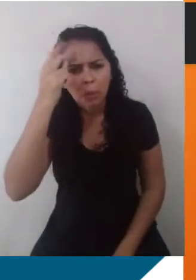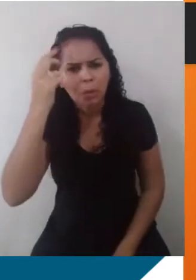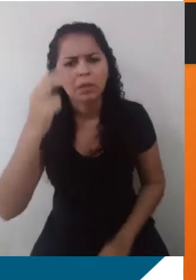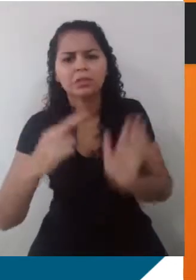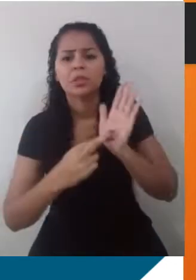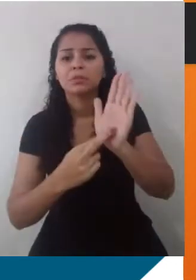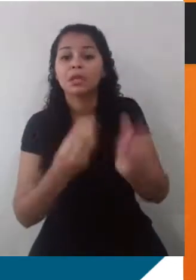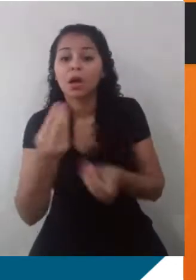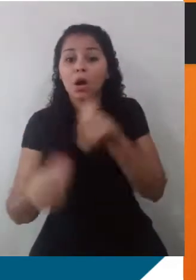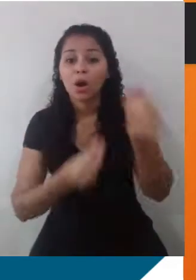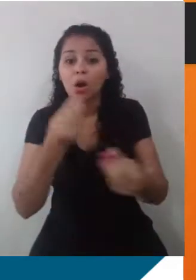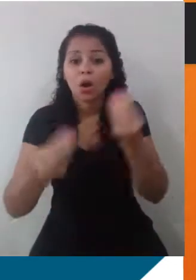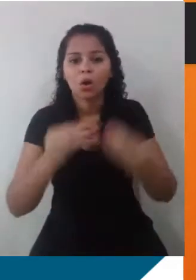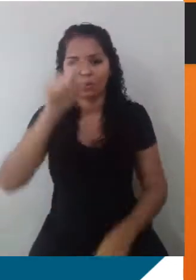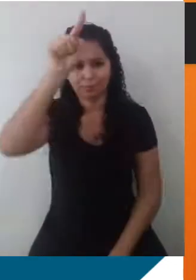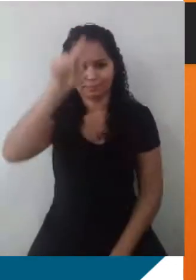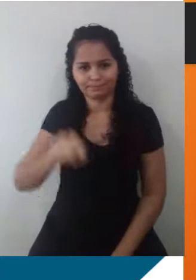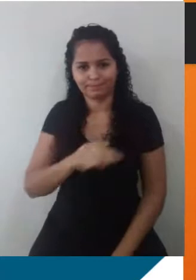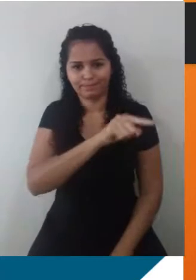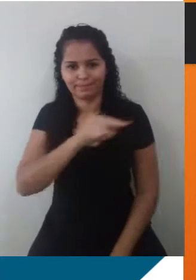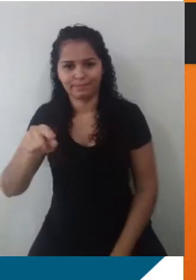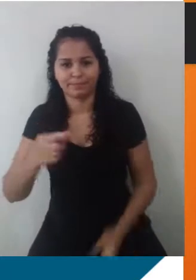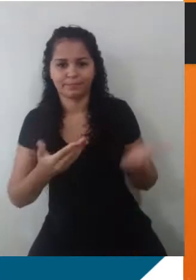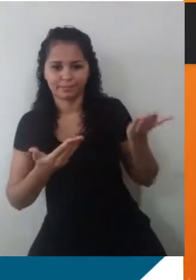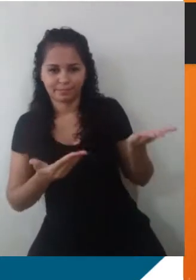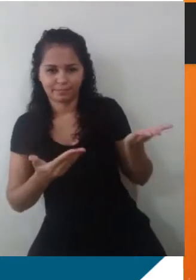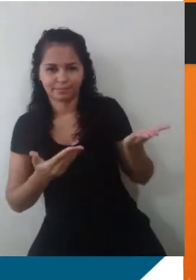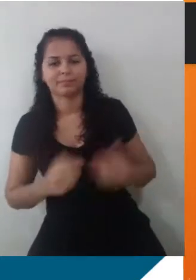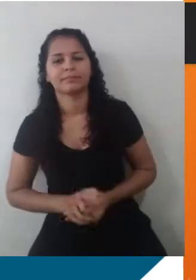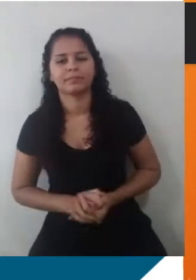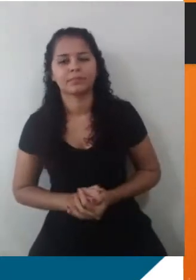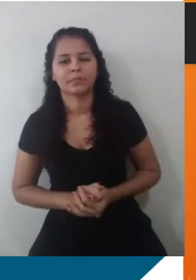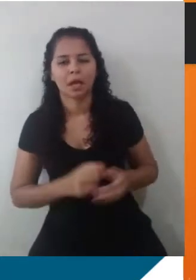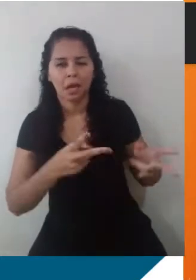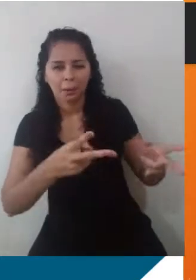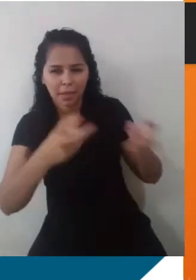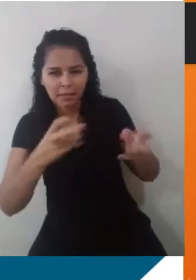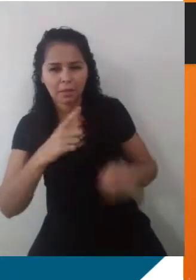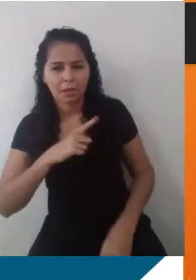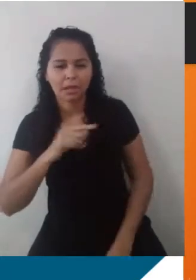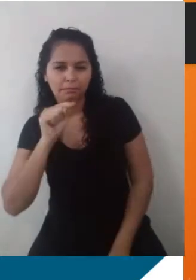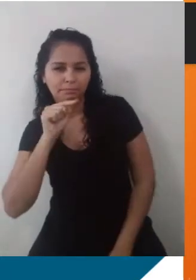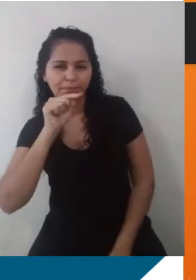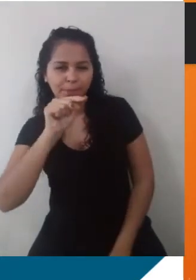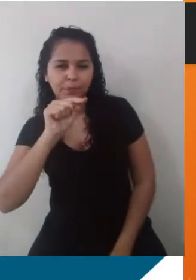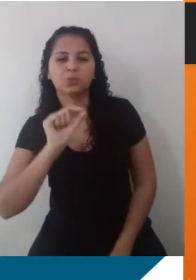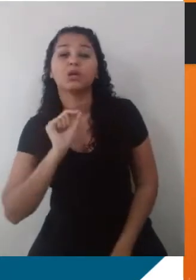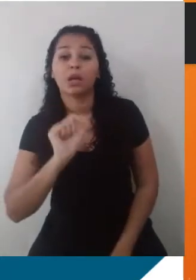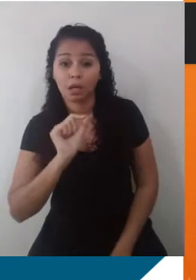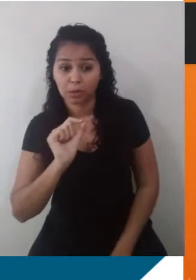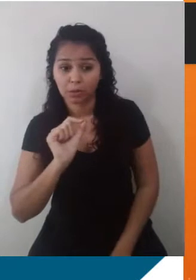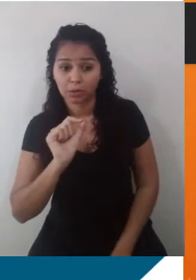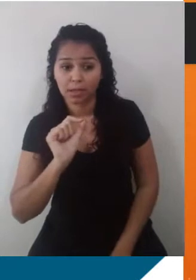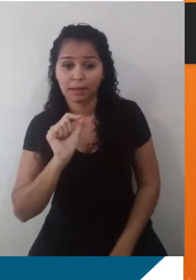representadas graficamente num plano cartesiano. Dessa forma, perceba que esse primeiro ponto representa o